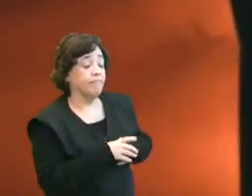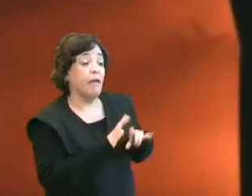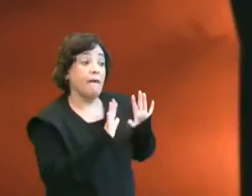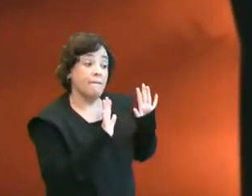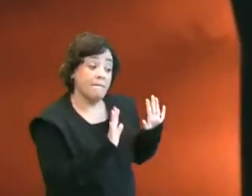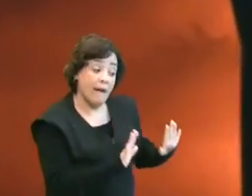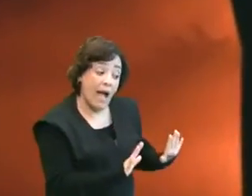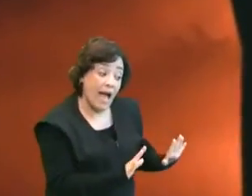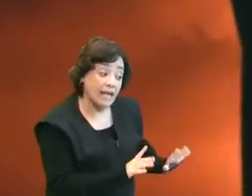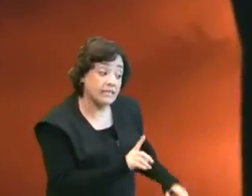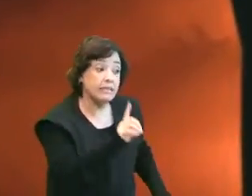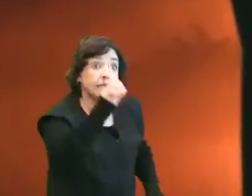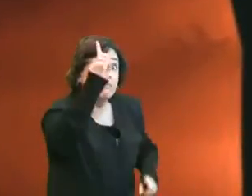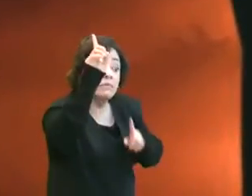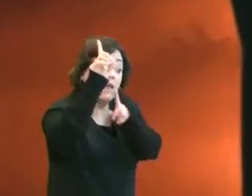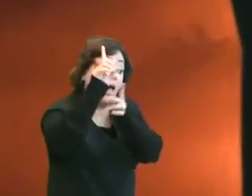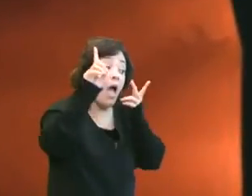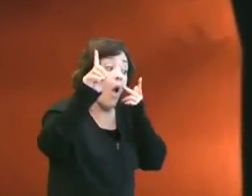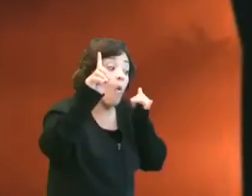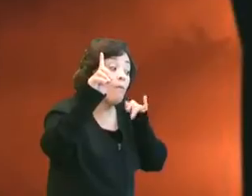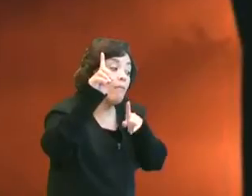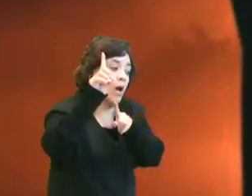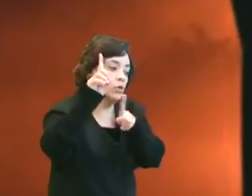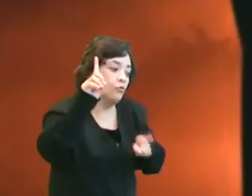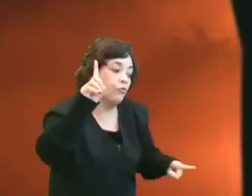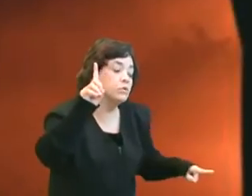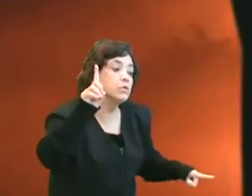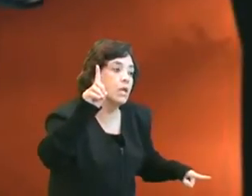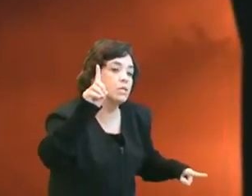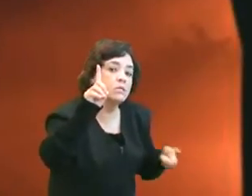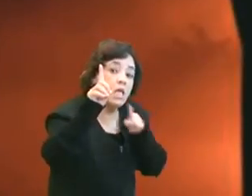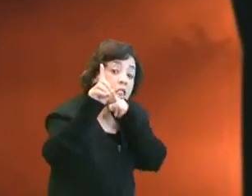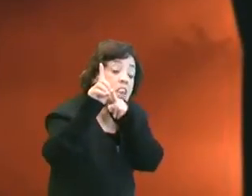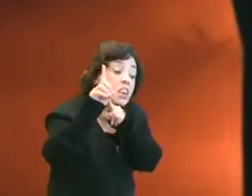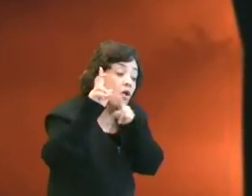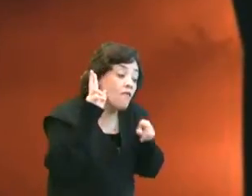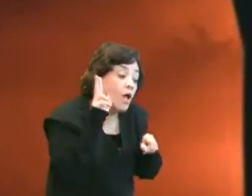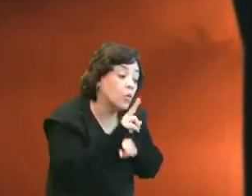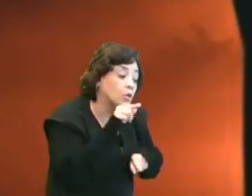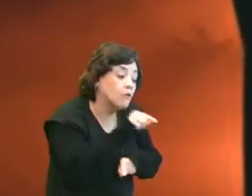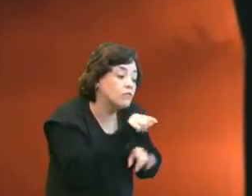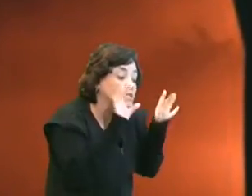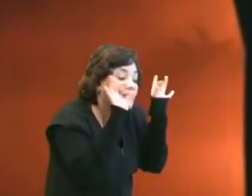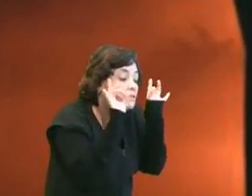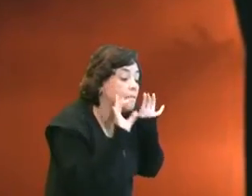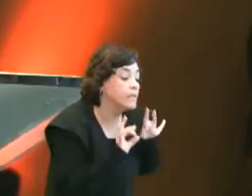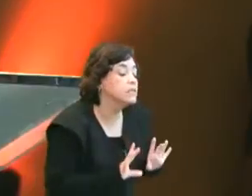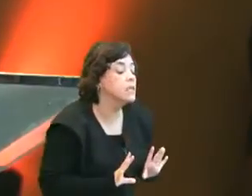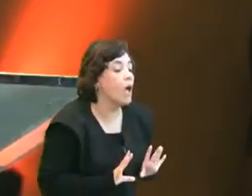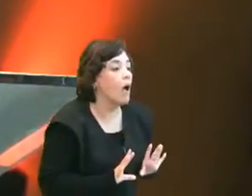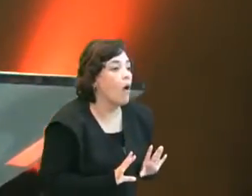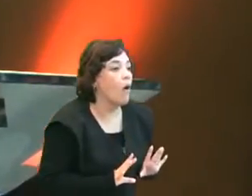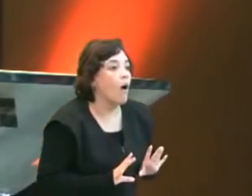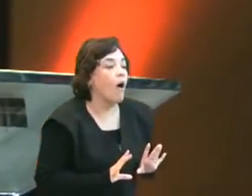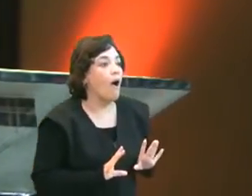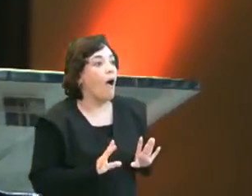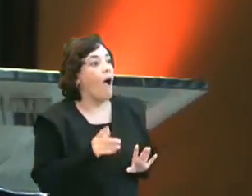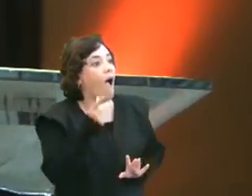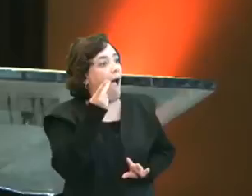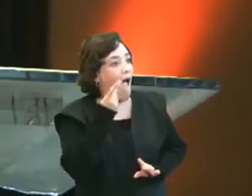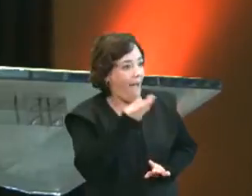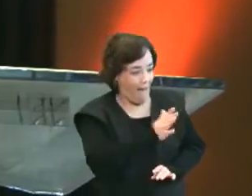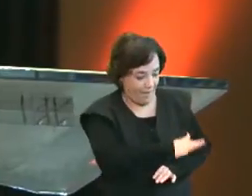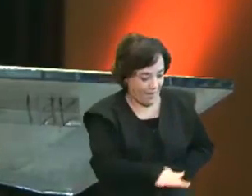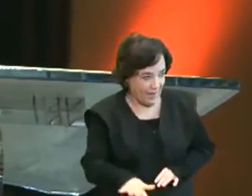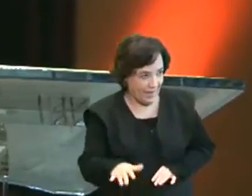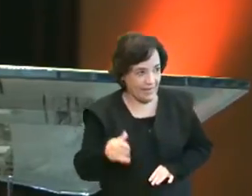mas Deus é o pai de vocês, e Ele vai cuidar de vocês de forma especial. Aquela menina de 5,